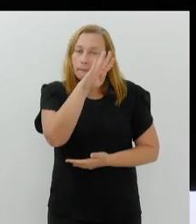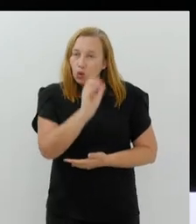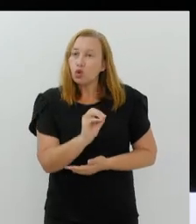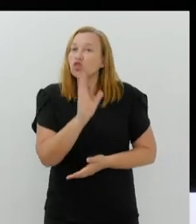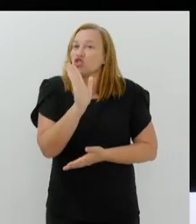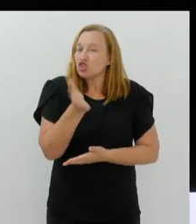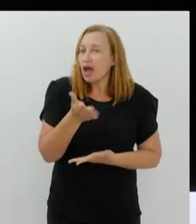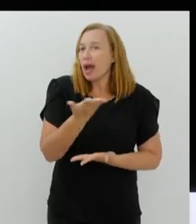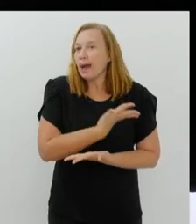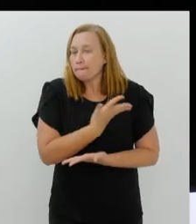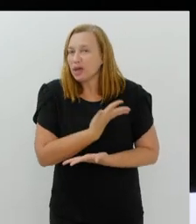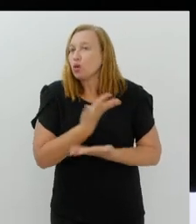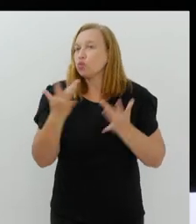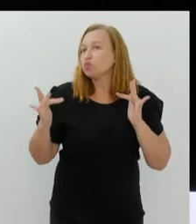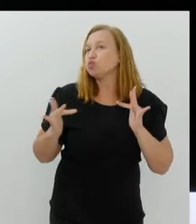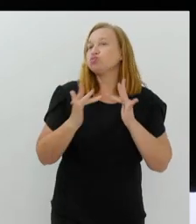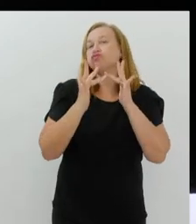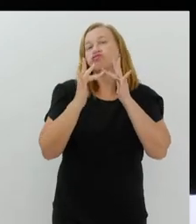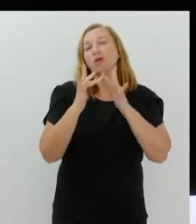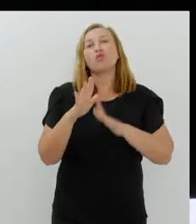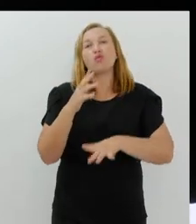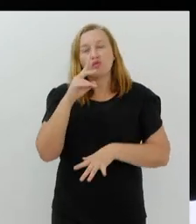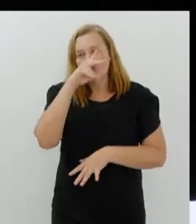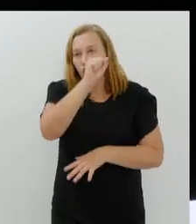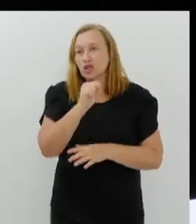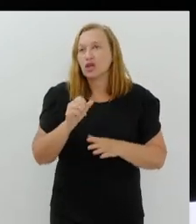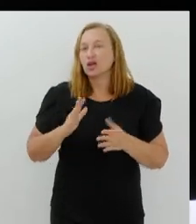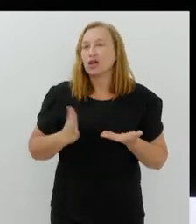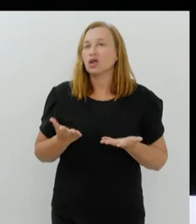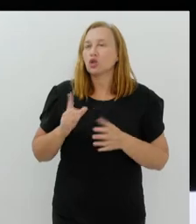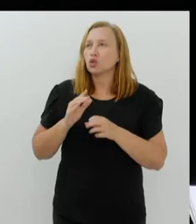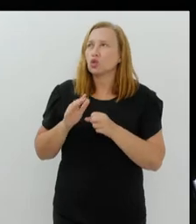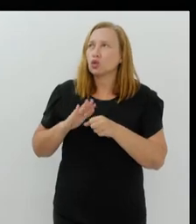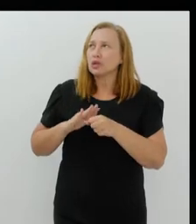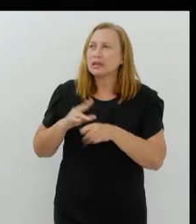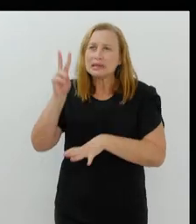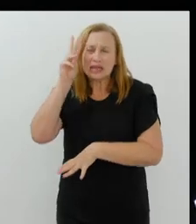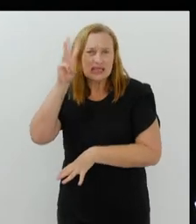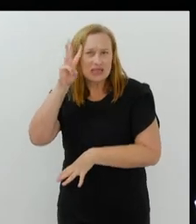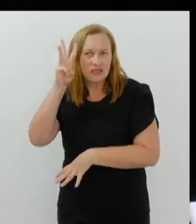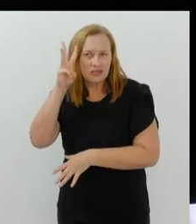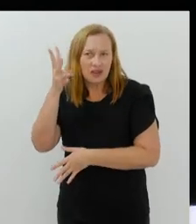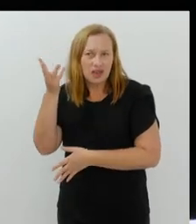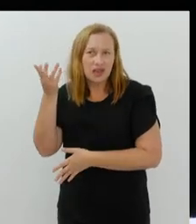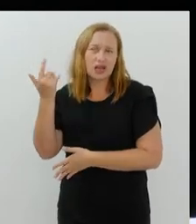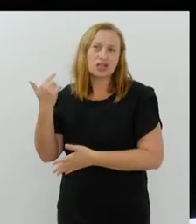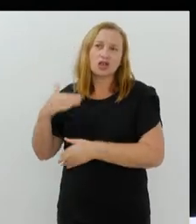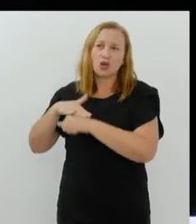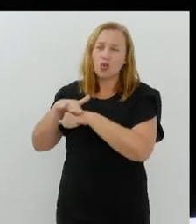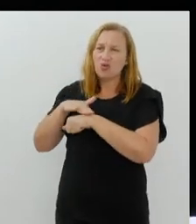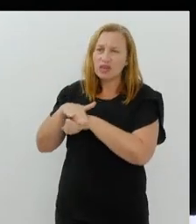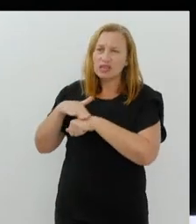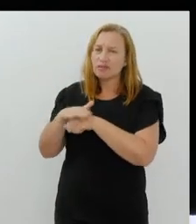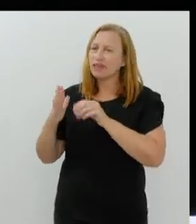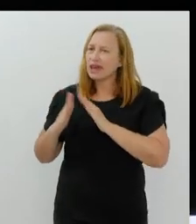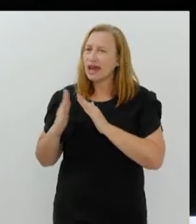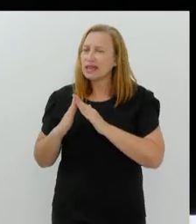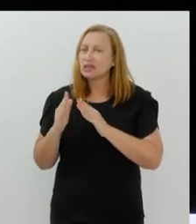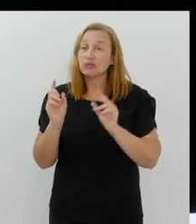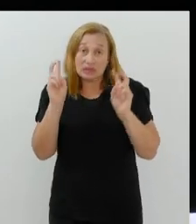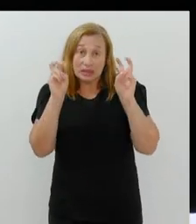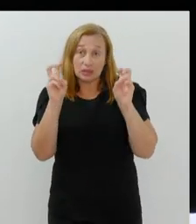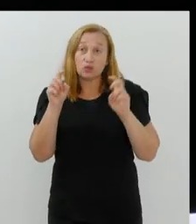virou um amigo. Em tão pouco tempo, a gente tem uma afinidade, assim, uma ligação muito forte. Essa noite passada, terça-feira, a gente virou a noite lá em